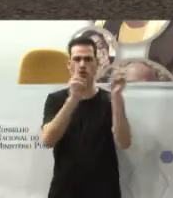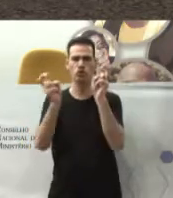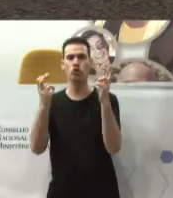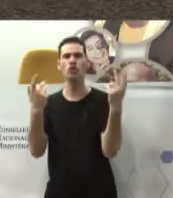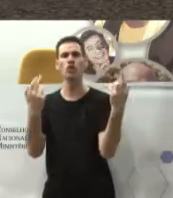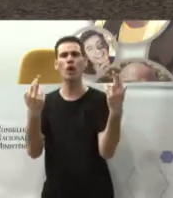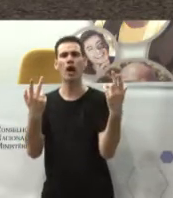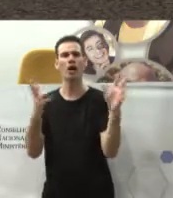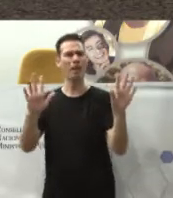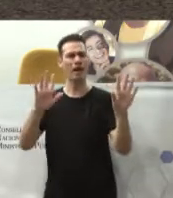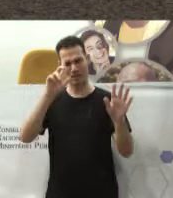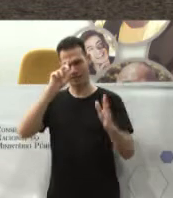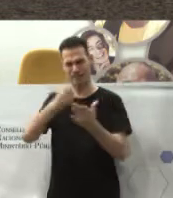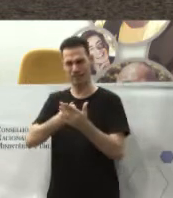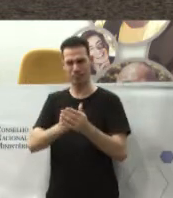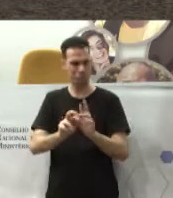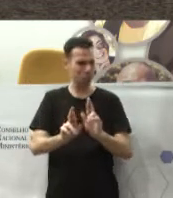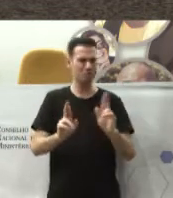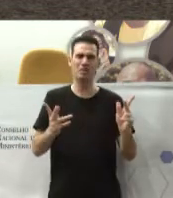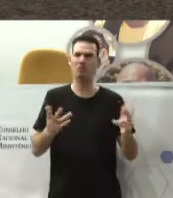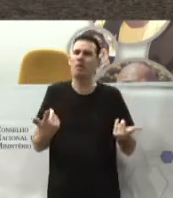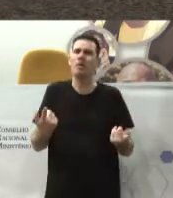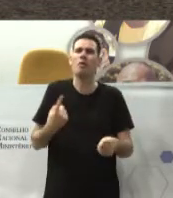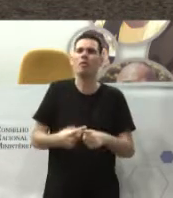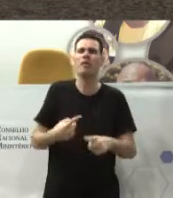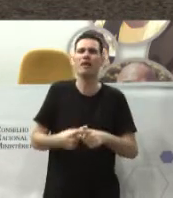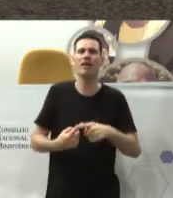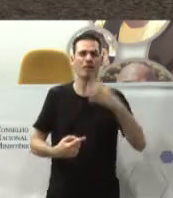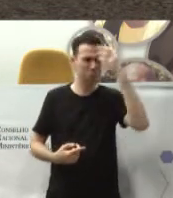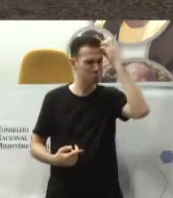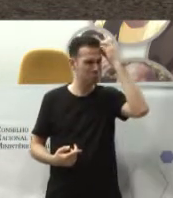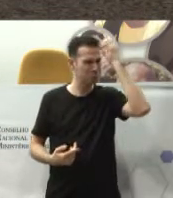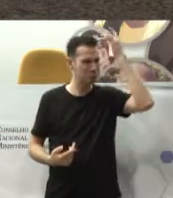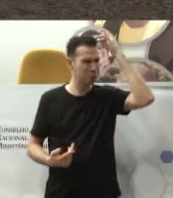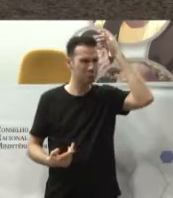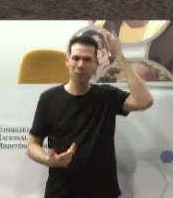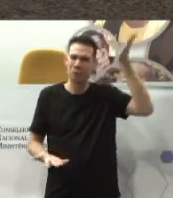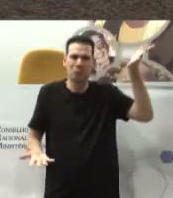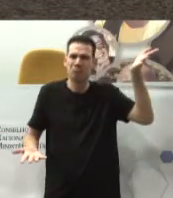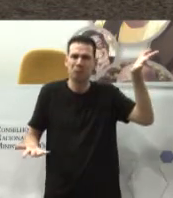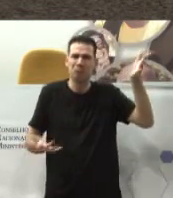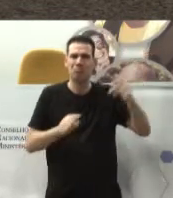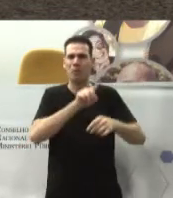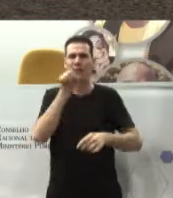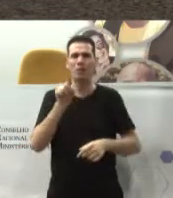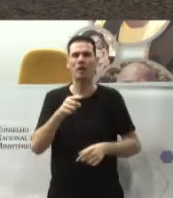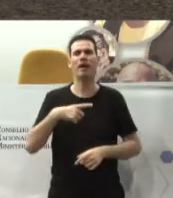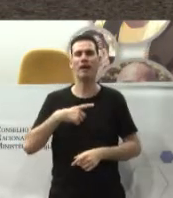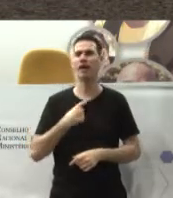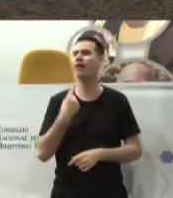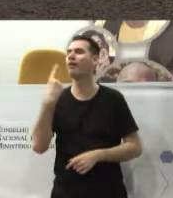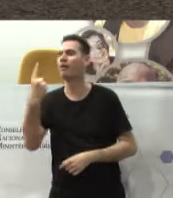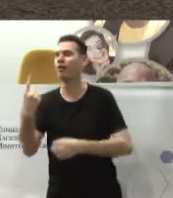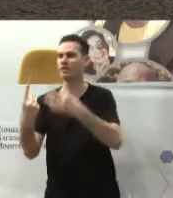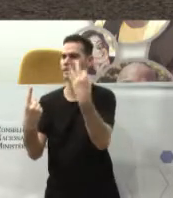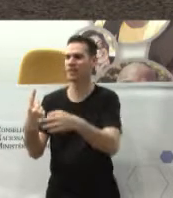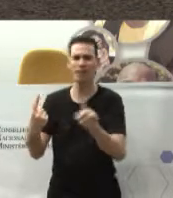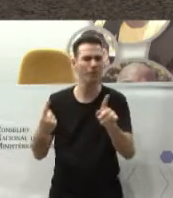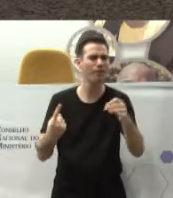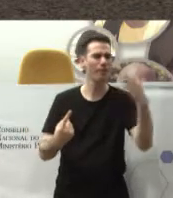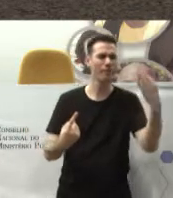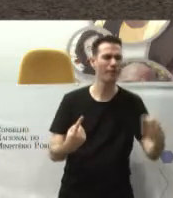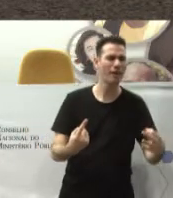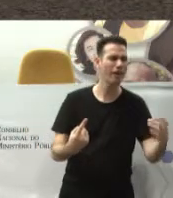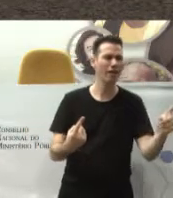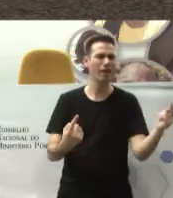com uma liminar contrária a uma das cláusulas do... Ninguém está certo, não é o Ministério Público que fez o pacto, nem o colega do MPT